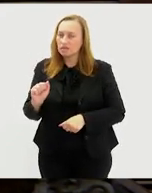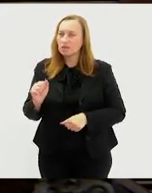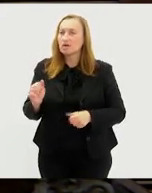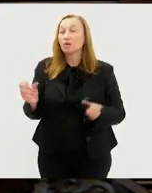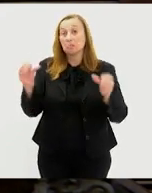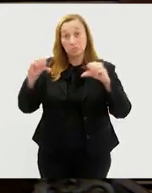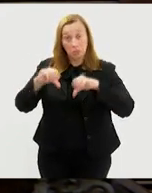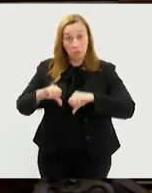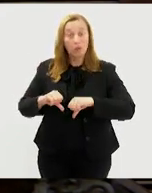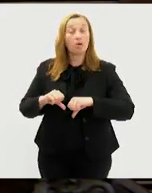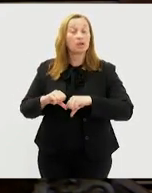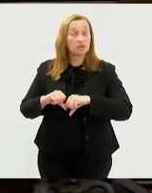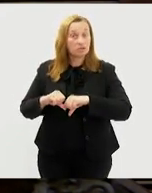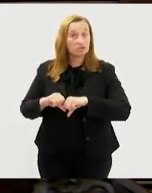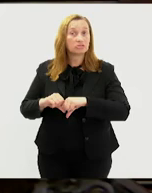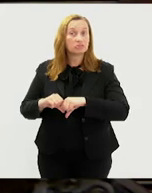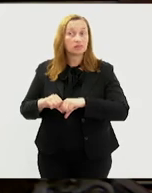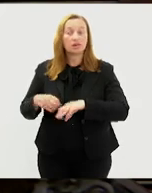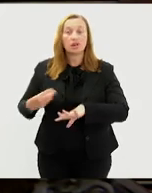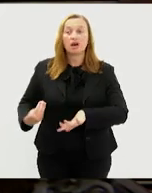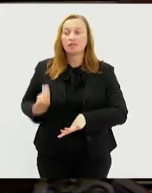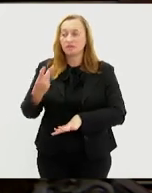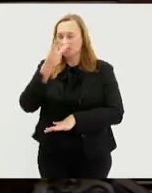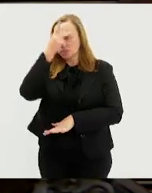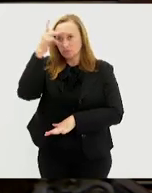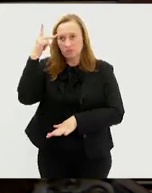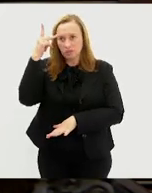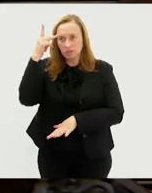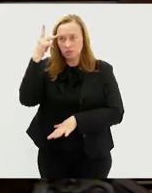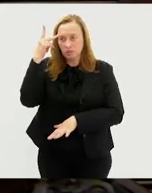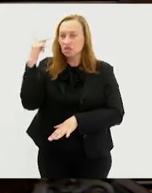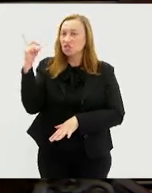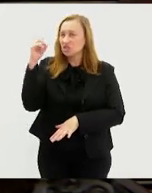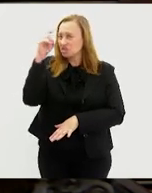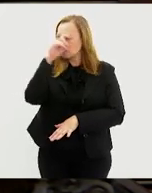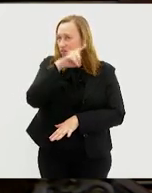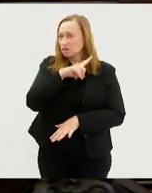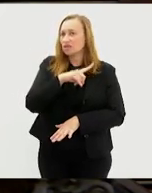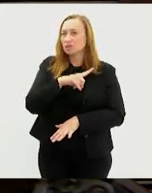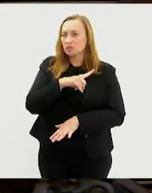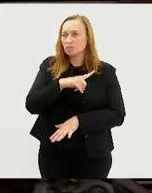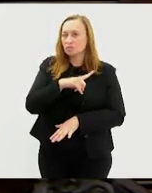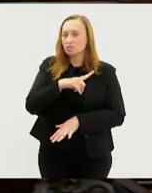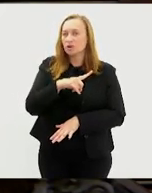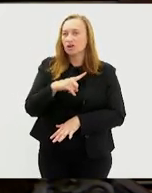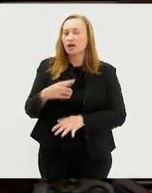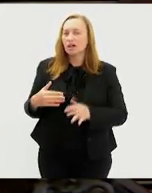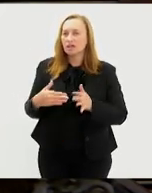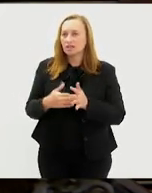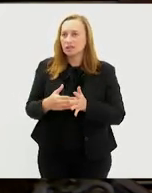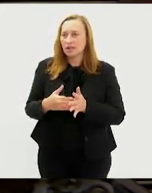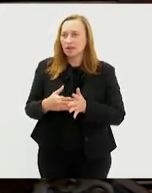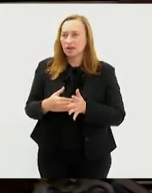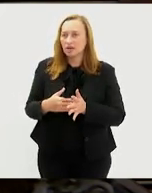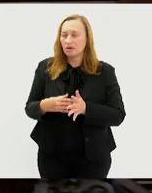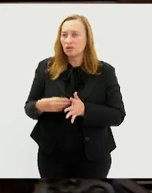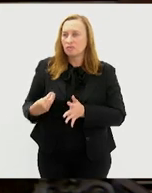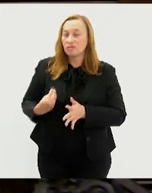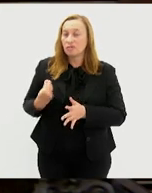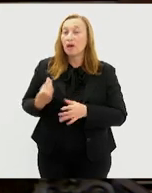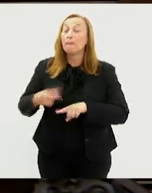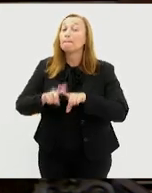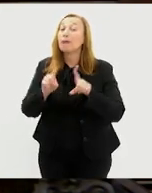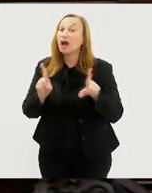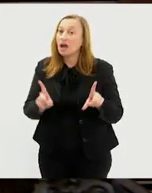debilitam a vida das pessoas dificultam muitas vezes a sobrevivência física mas